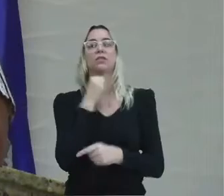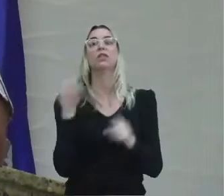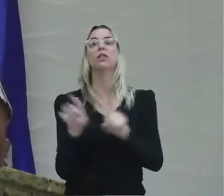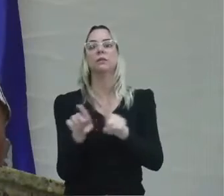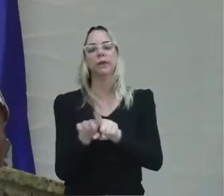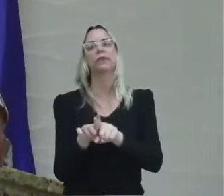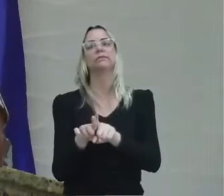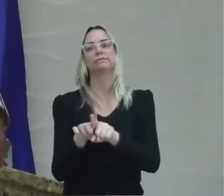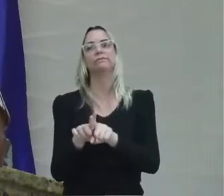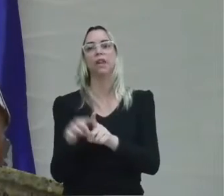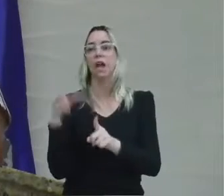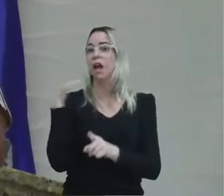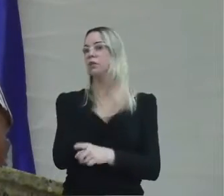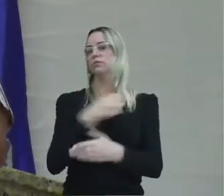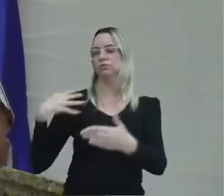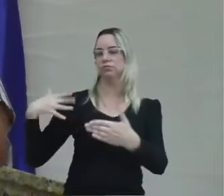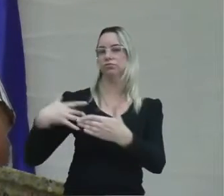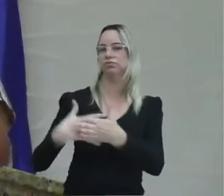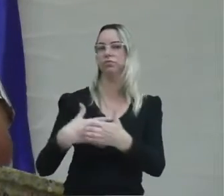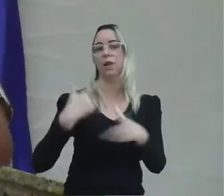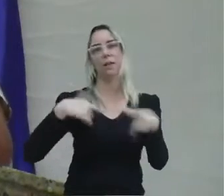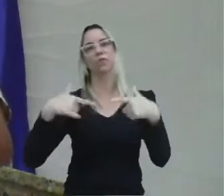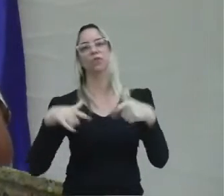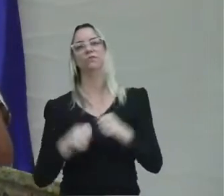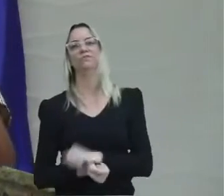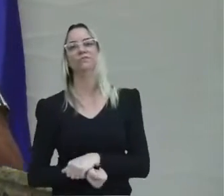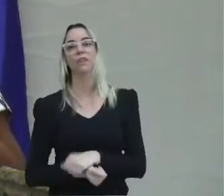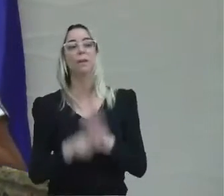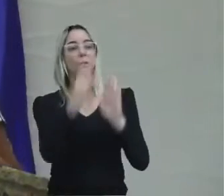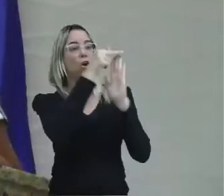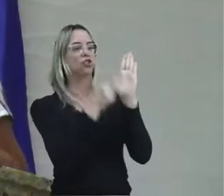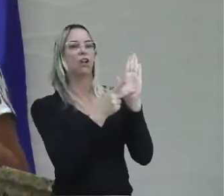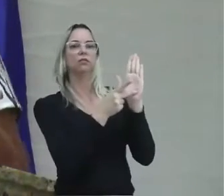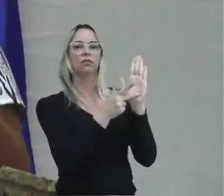prazo a vida profissional dos trabalhadores. E chega um projeto,